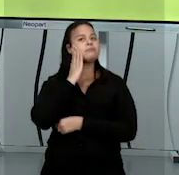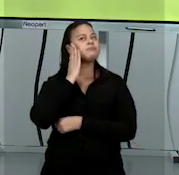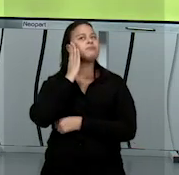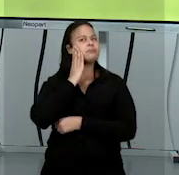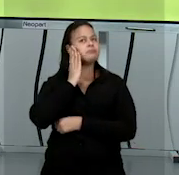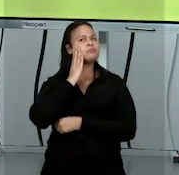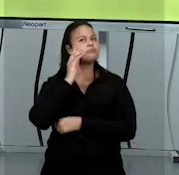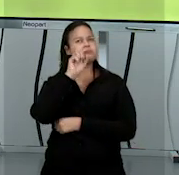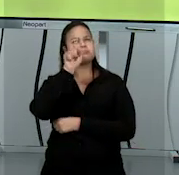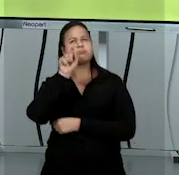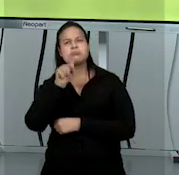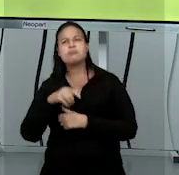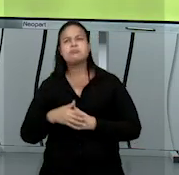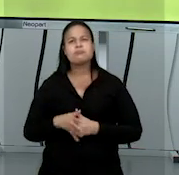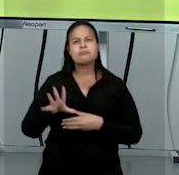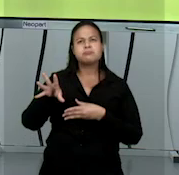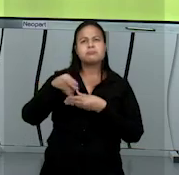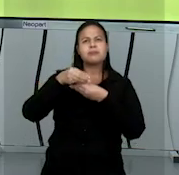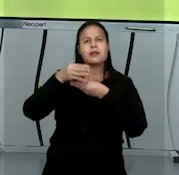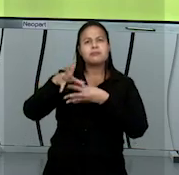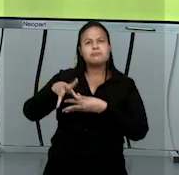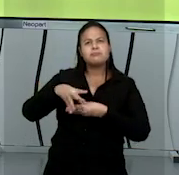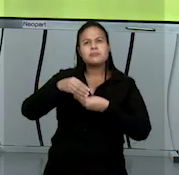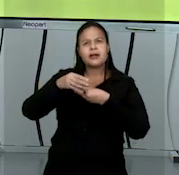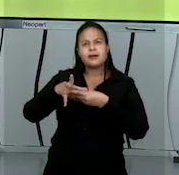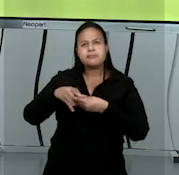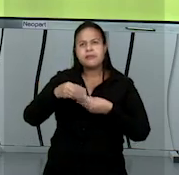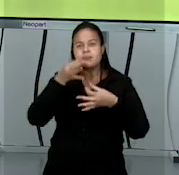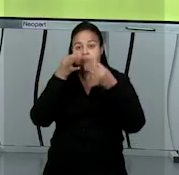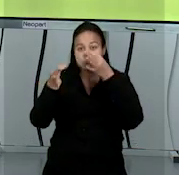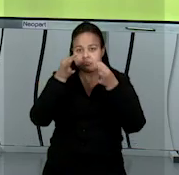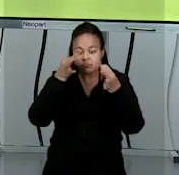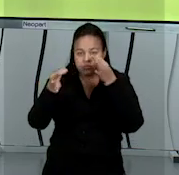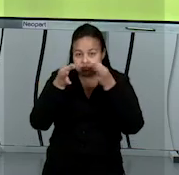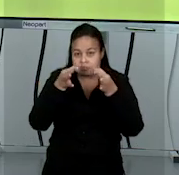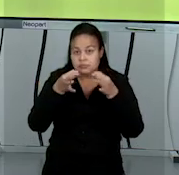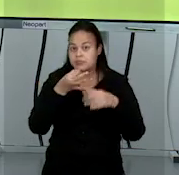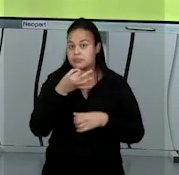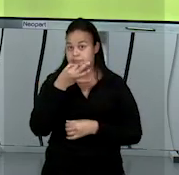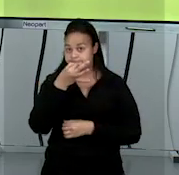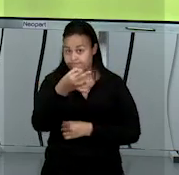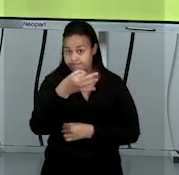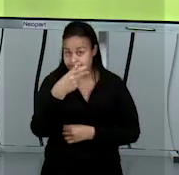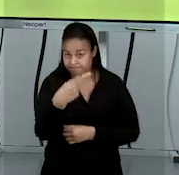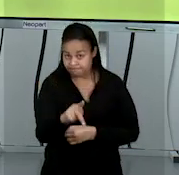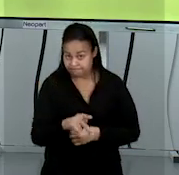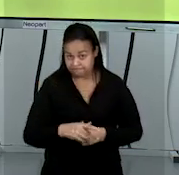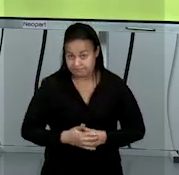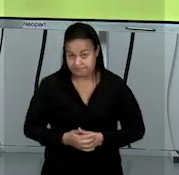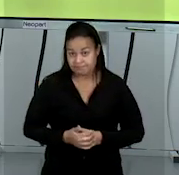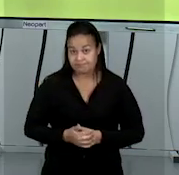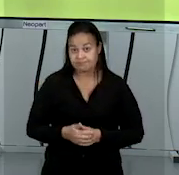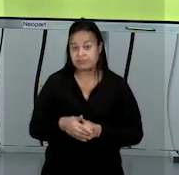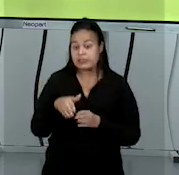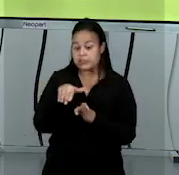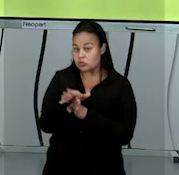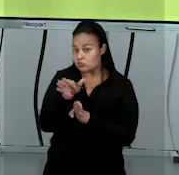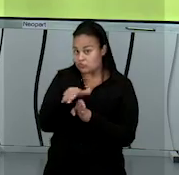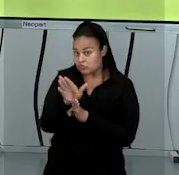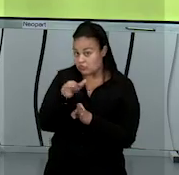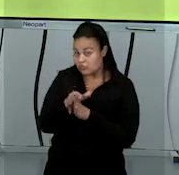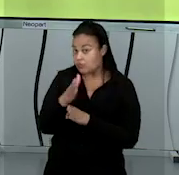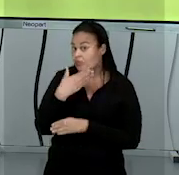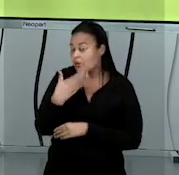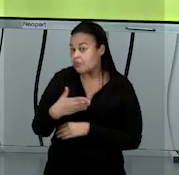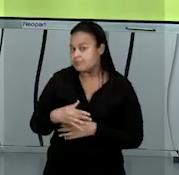está dizendo, prestando atenção. Então fica a dica, tem que prestar atenção. Para aprender é preciso isso.